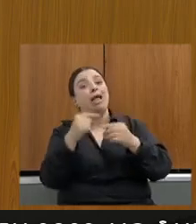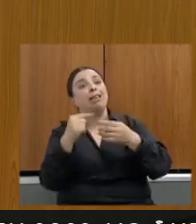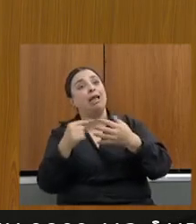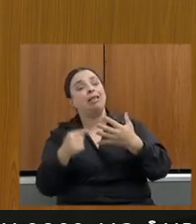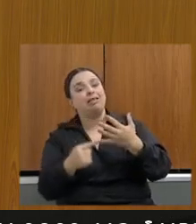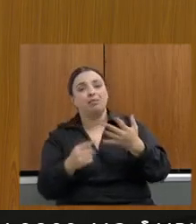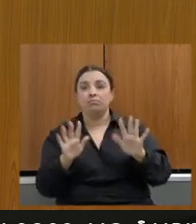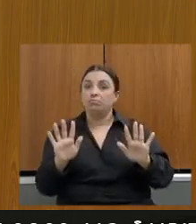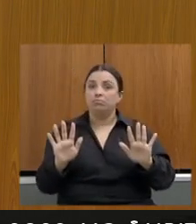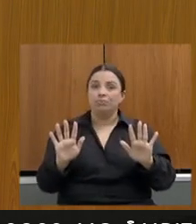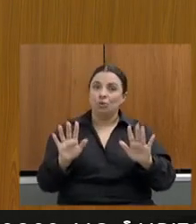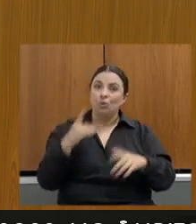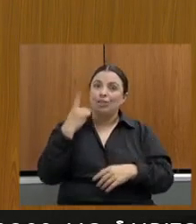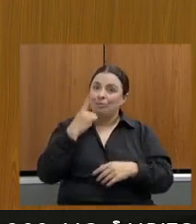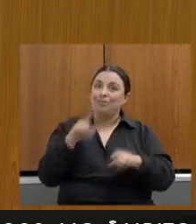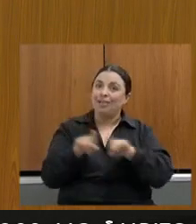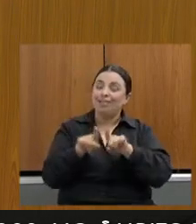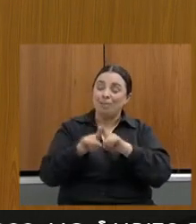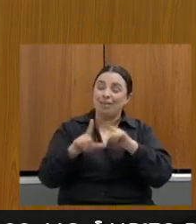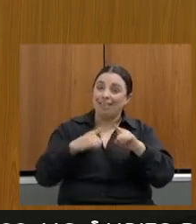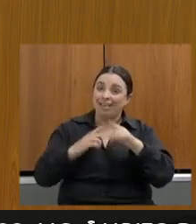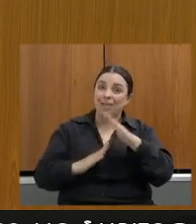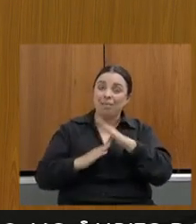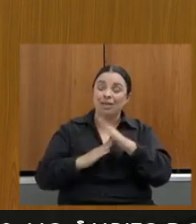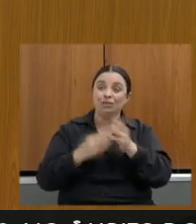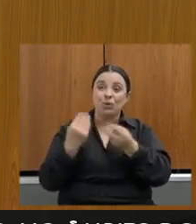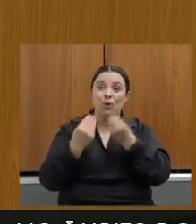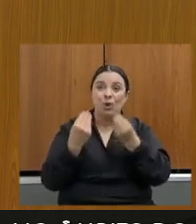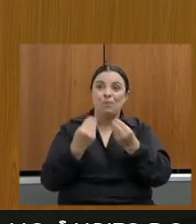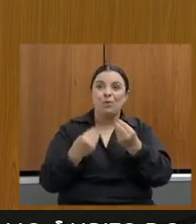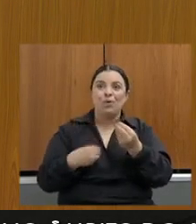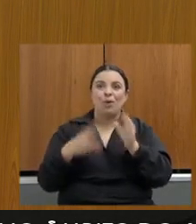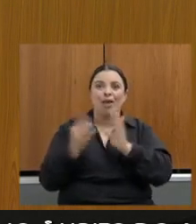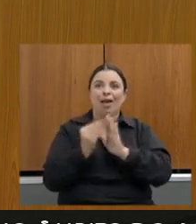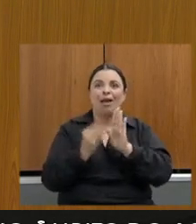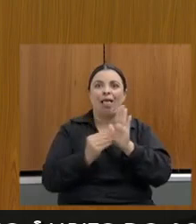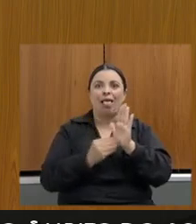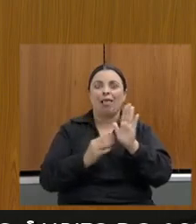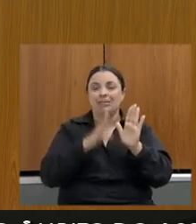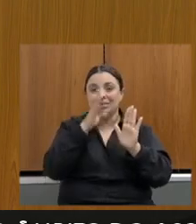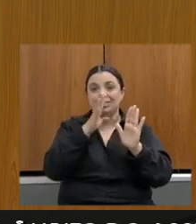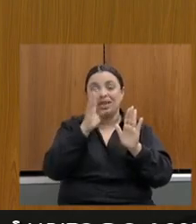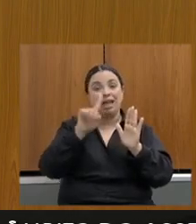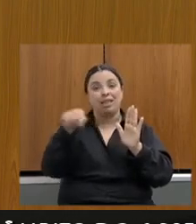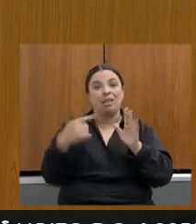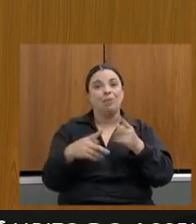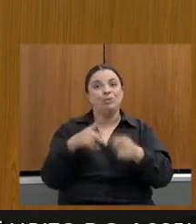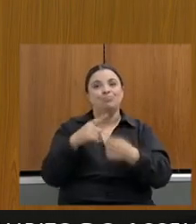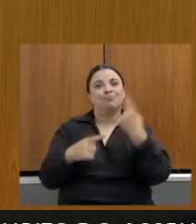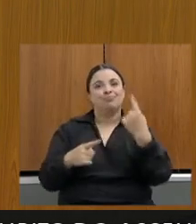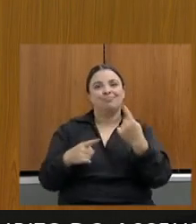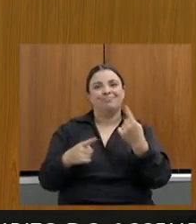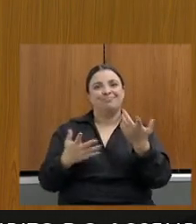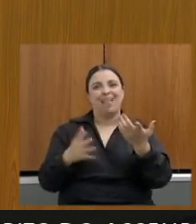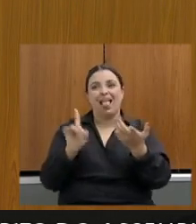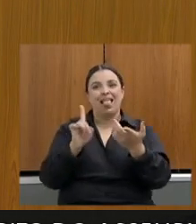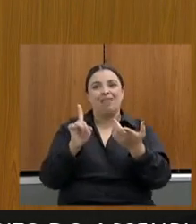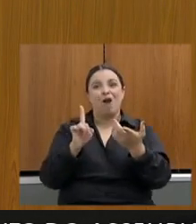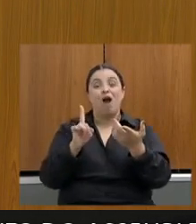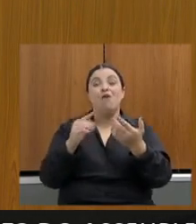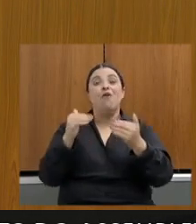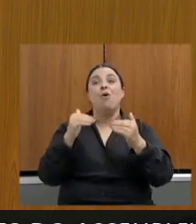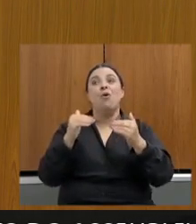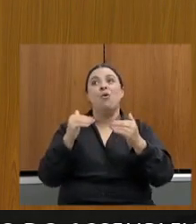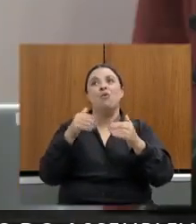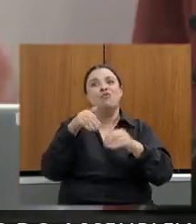limitação não adianta colocar demais depois a ver o veto e o veto acabar atrapalhando Então ninguém pode todo nem